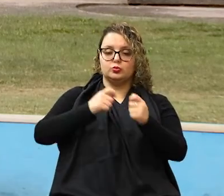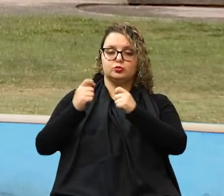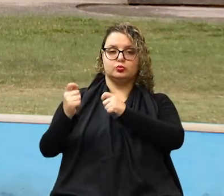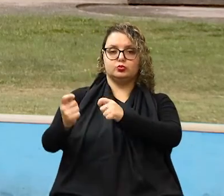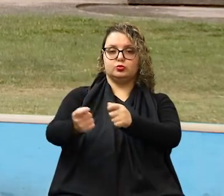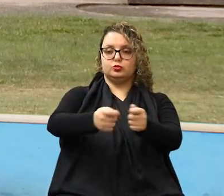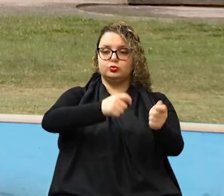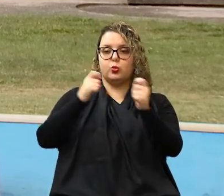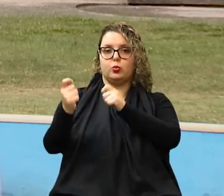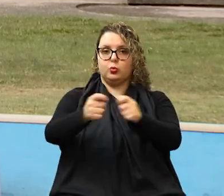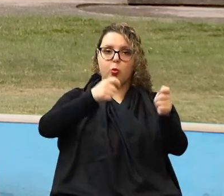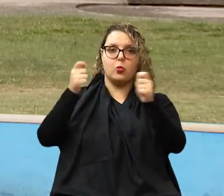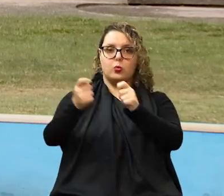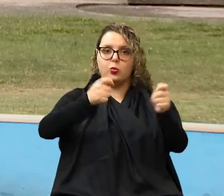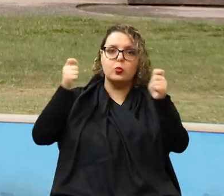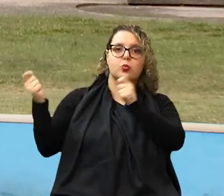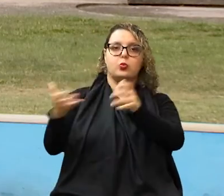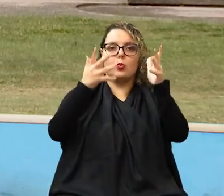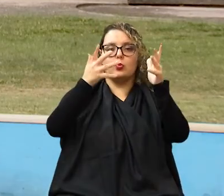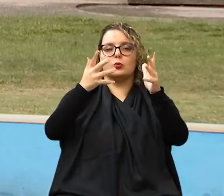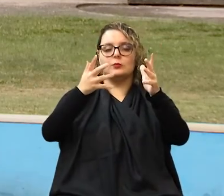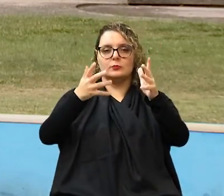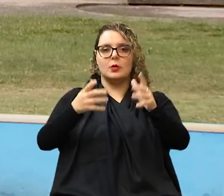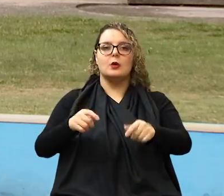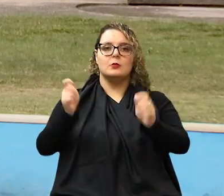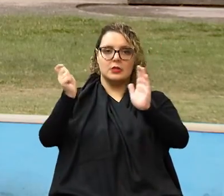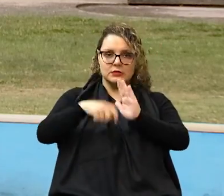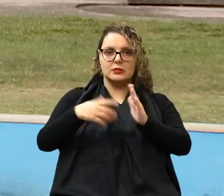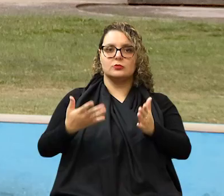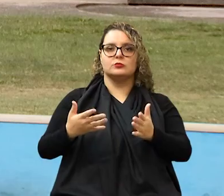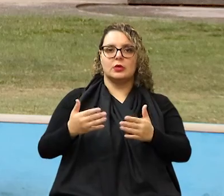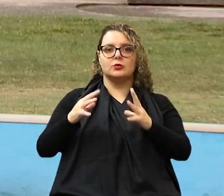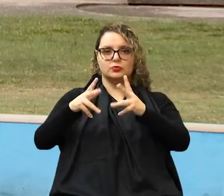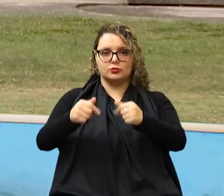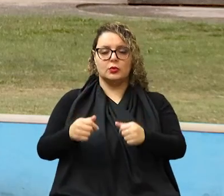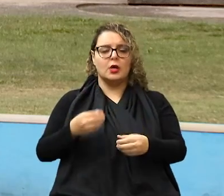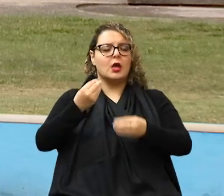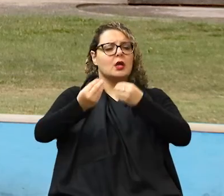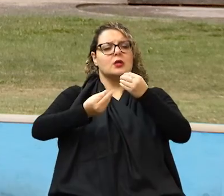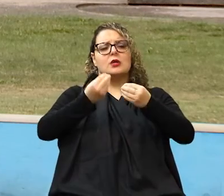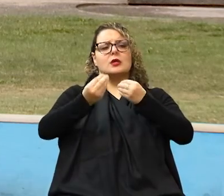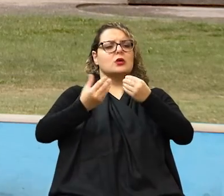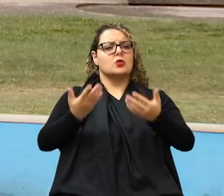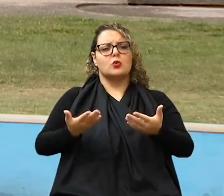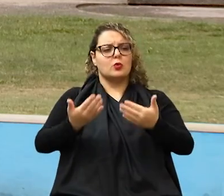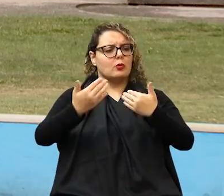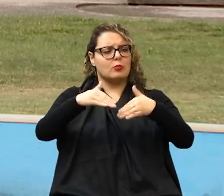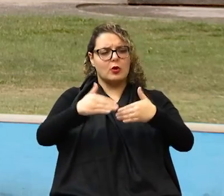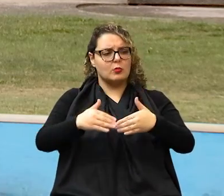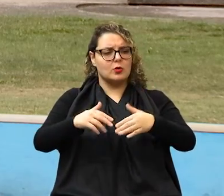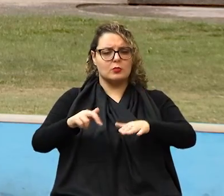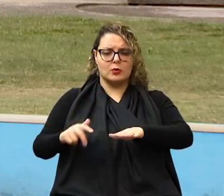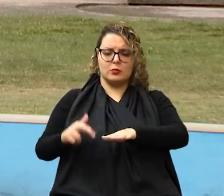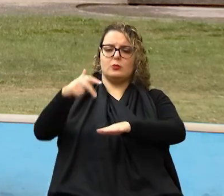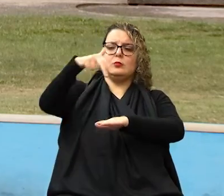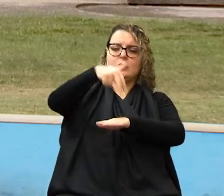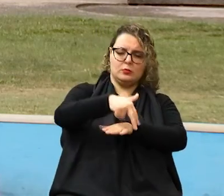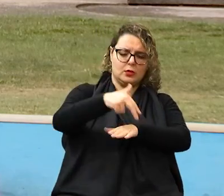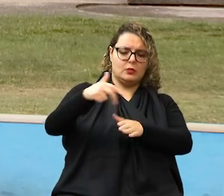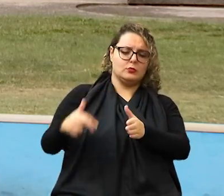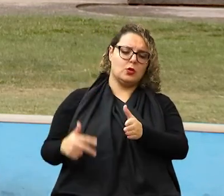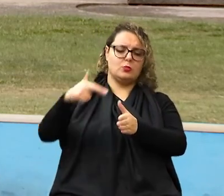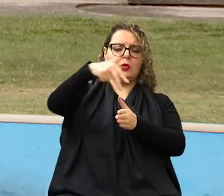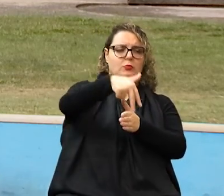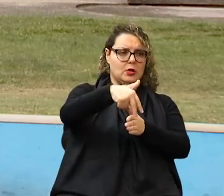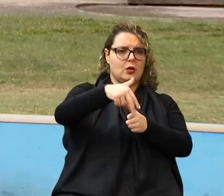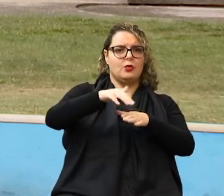braço de alavanca que você faz para executar a prova. E como que são as provas de salto? Temos o